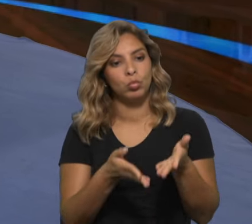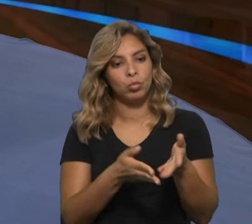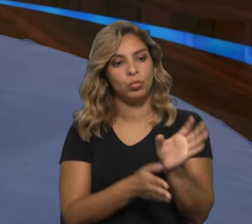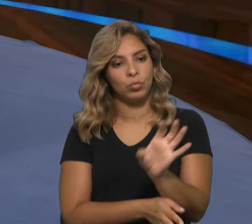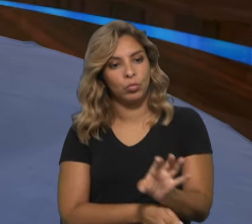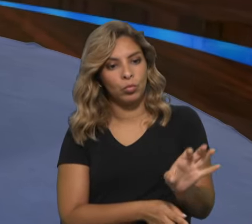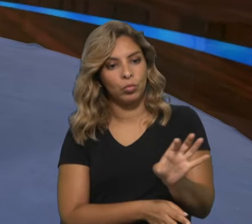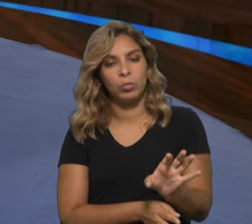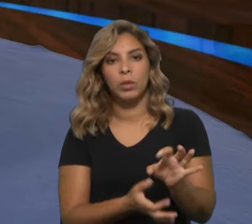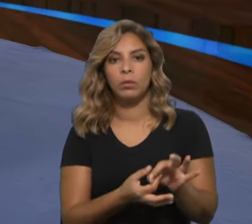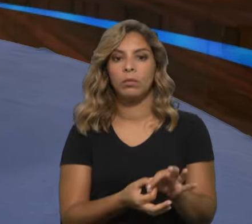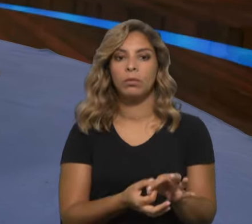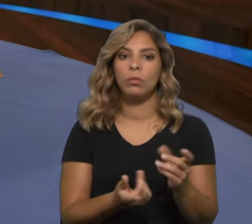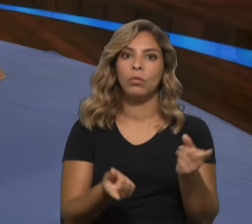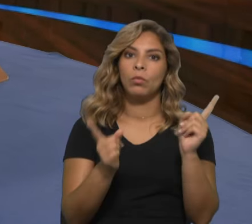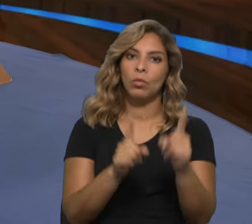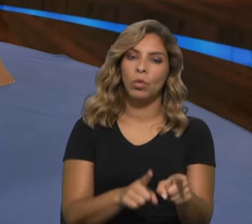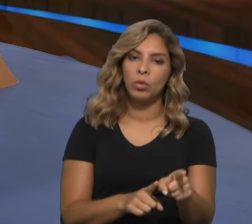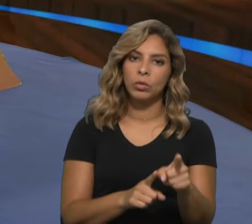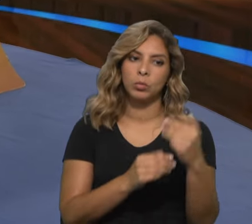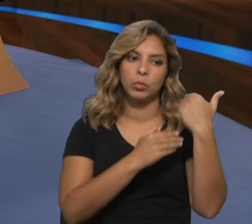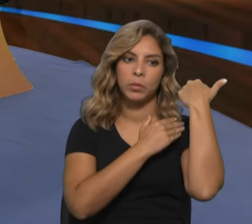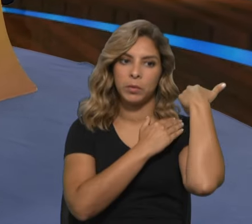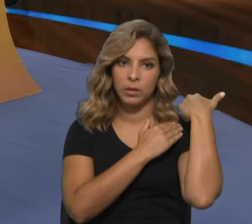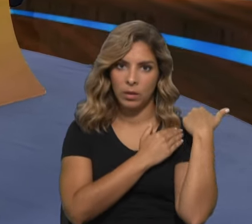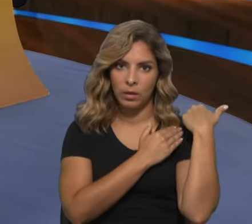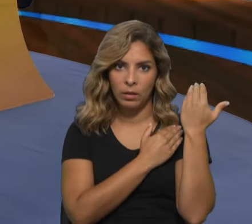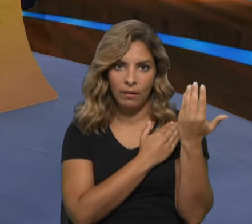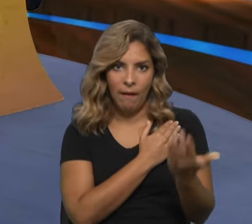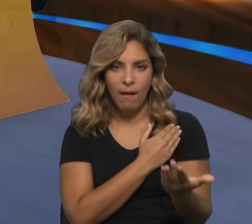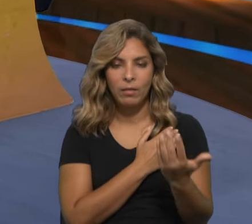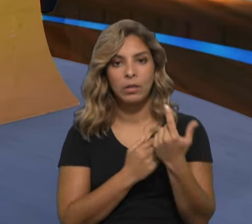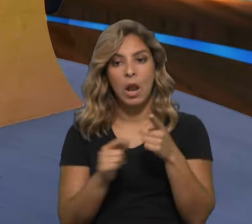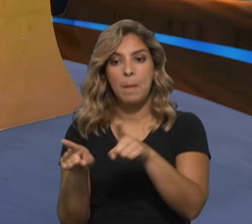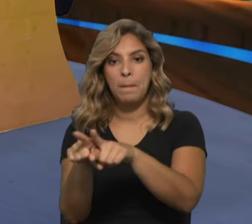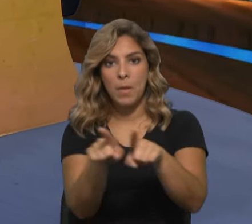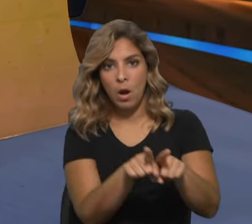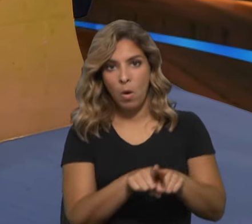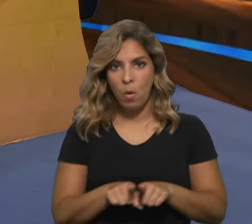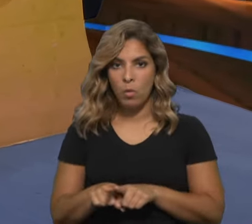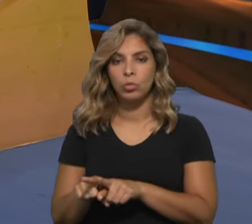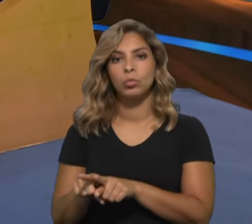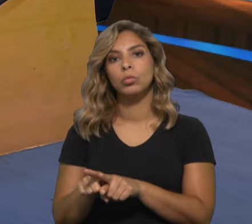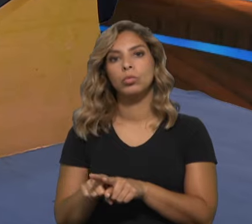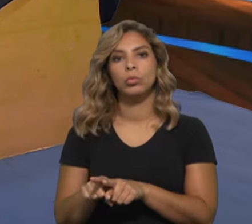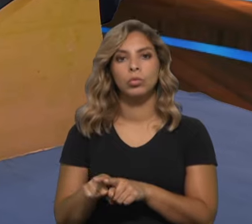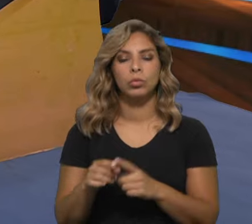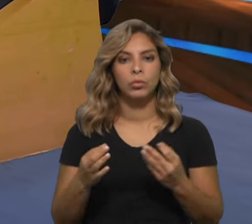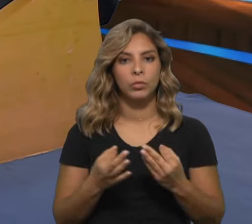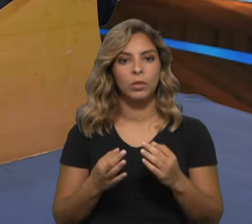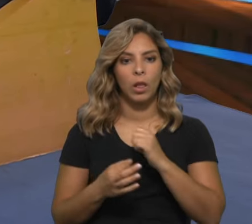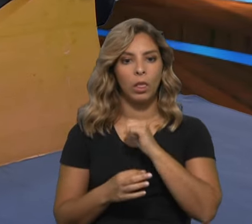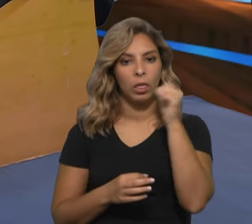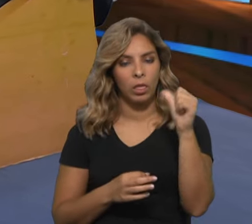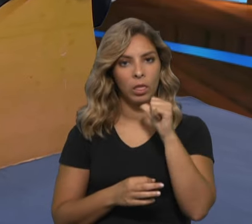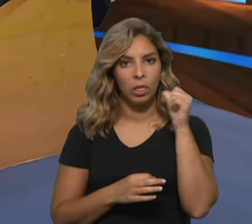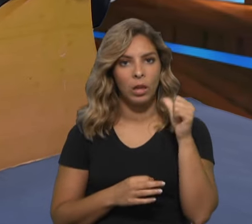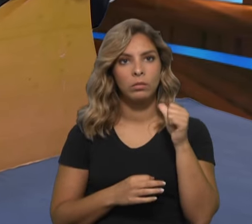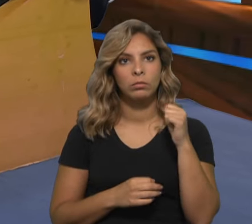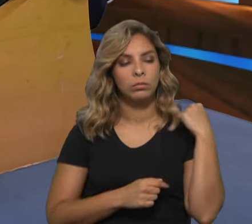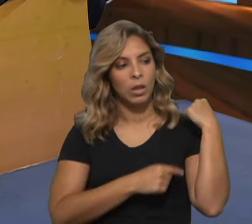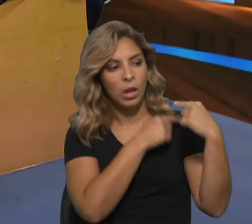uma responsabilidade de ajudar estes nossos irmãos, que vêm de espaços diferentes, de